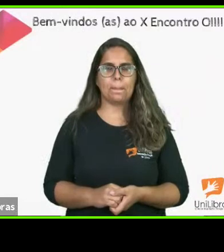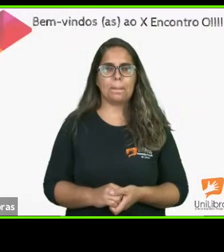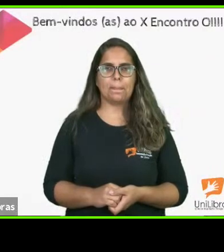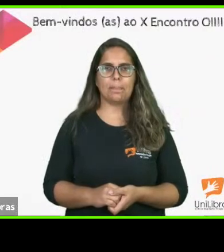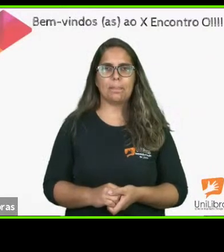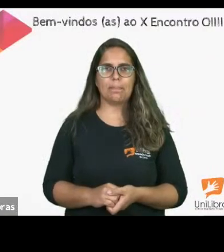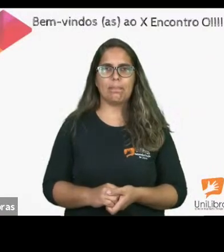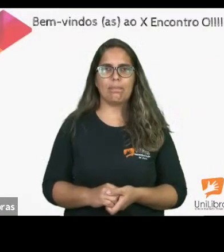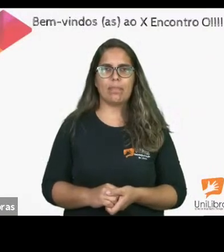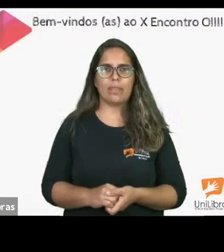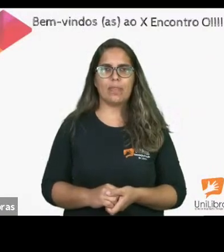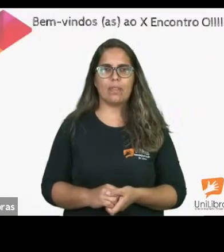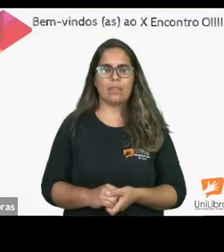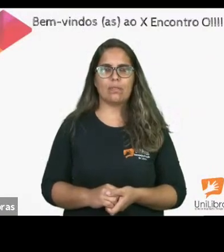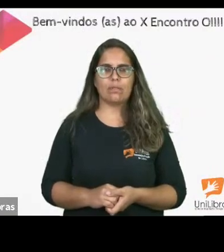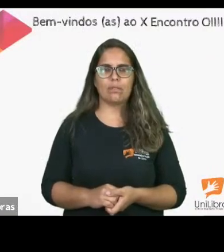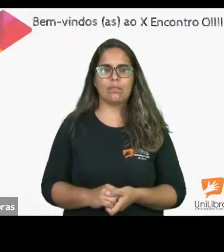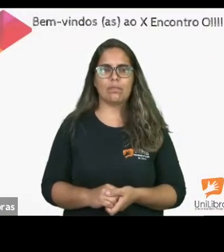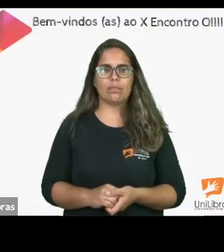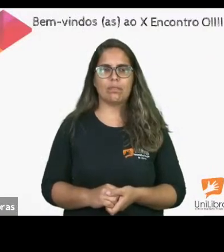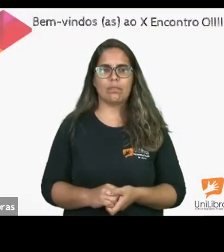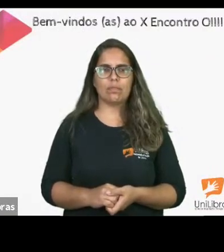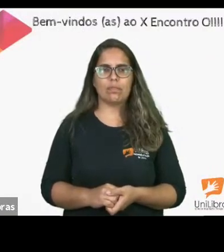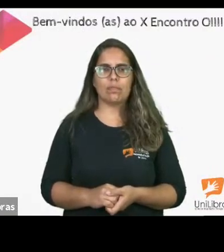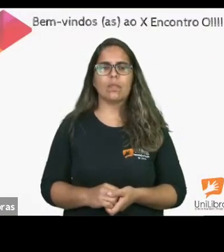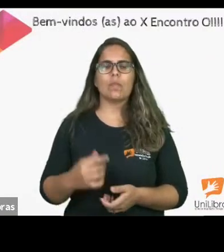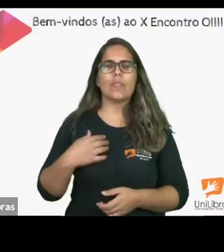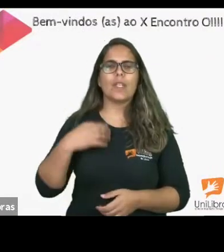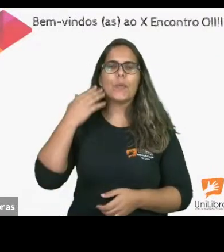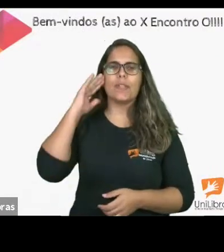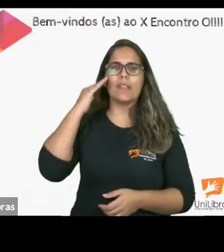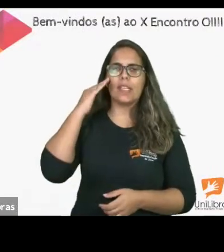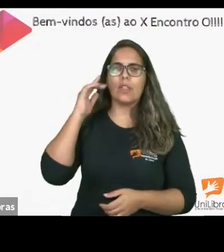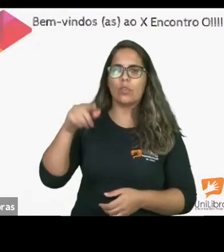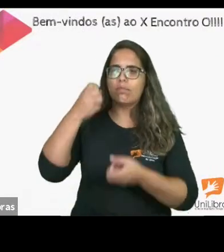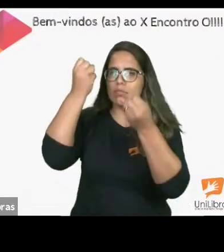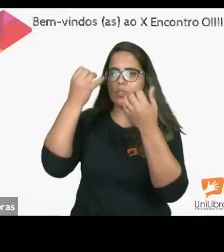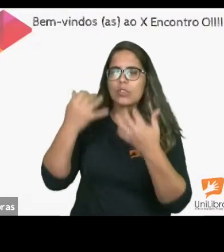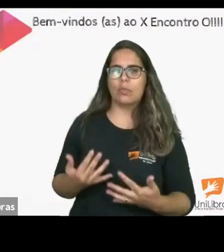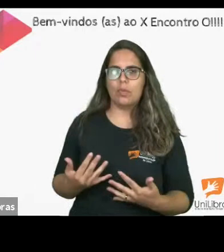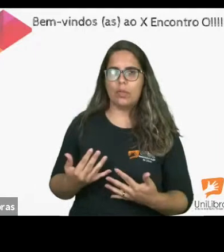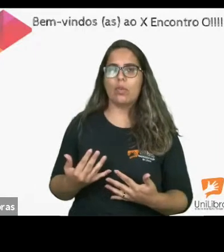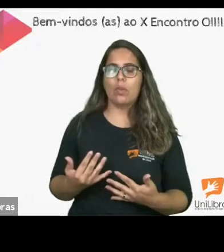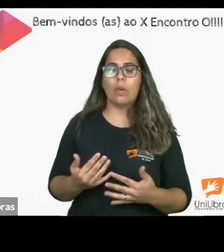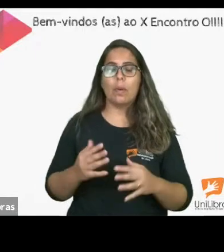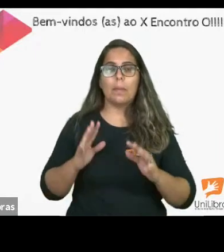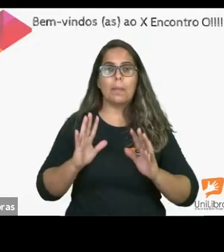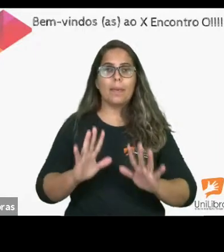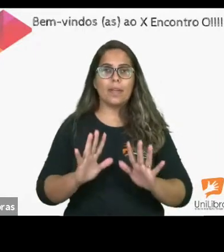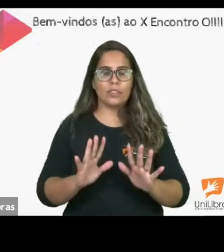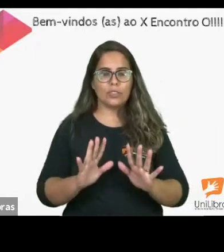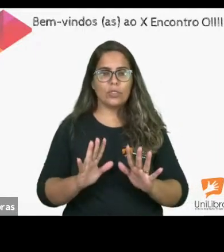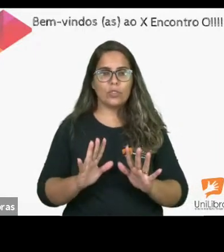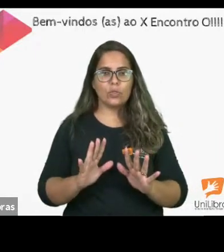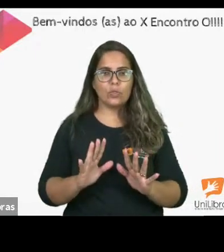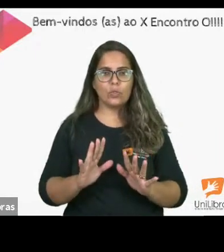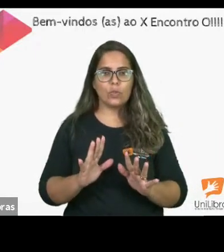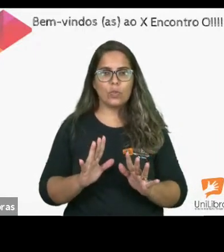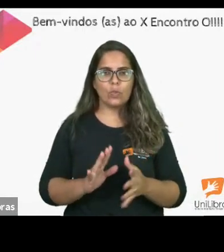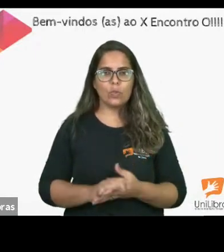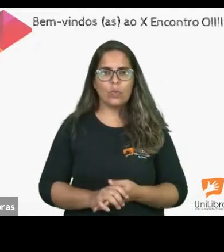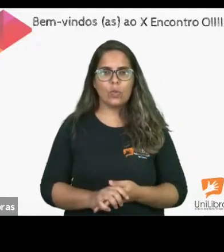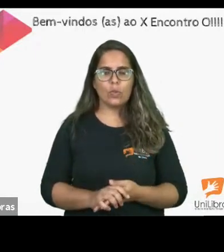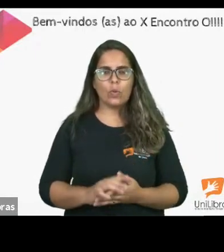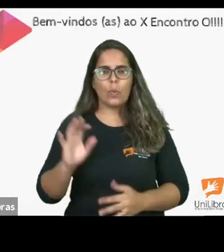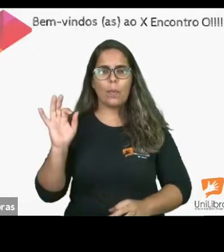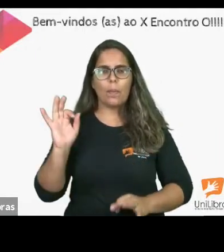Podós, eu entendo o que você falou, mas no plano assim, que